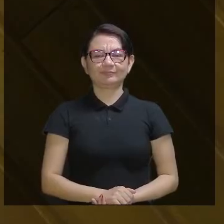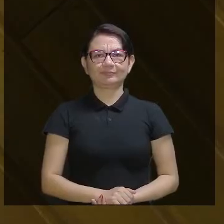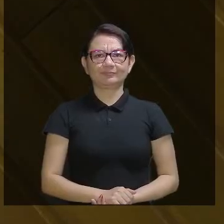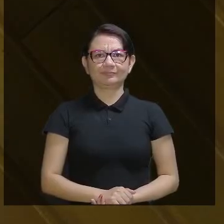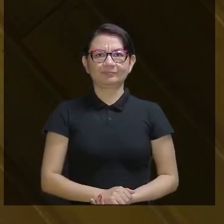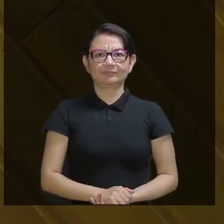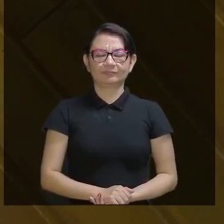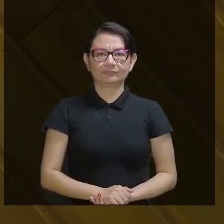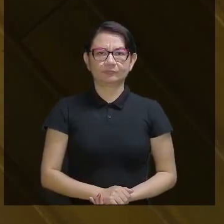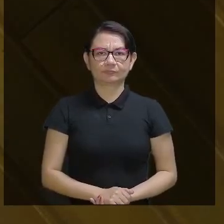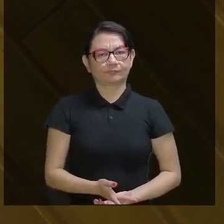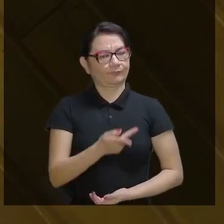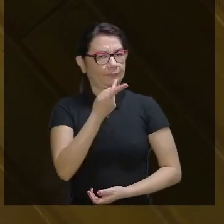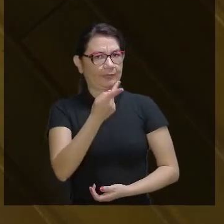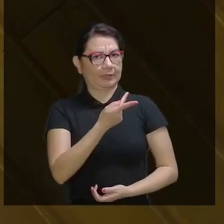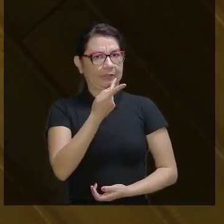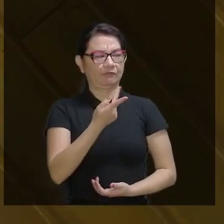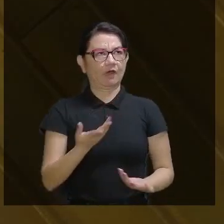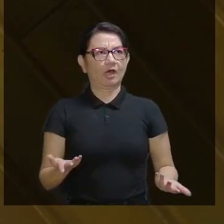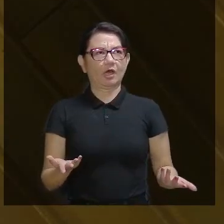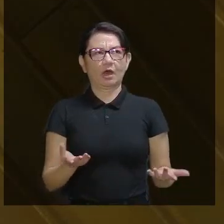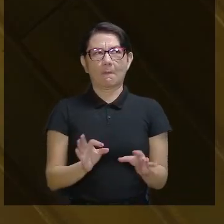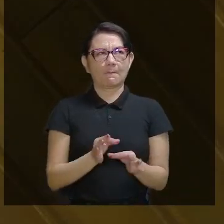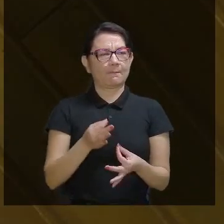A gente fala muito